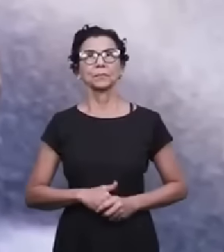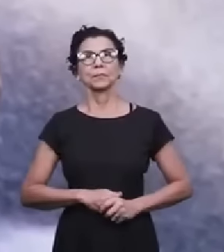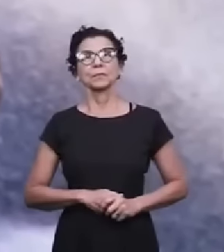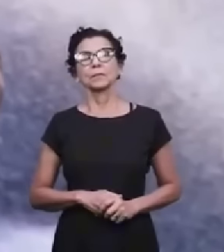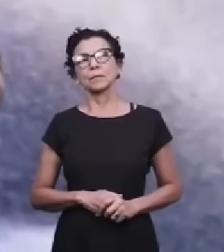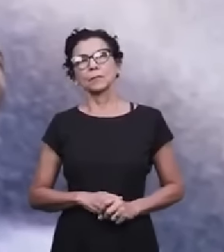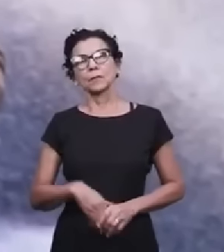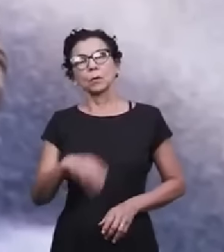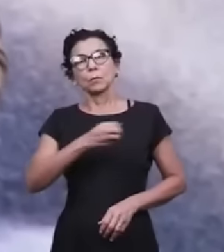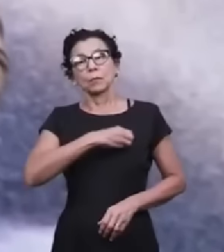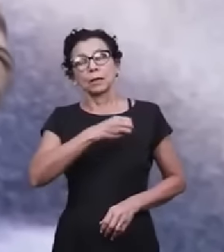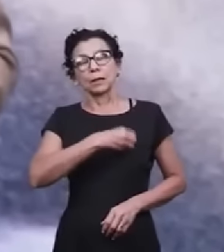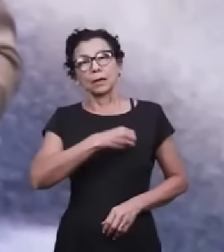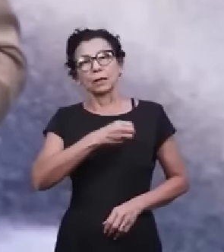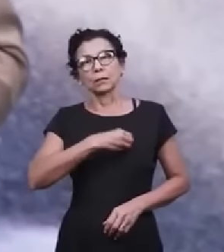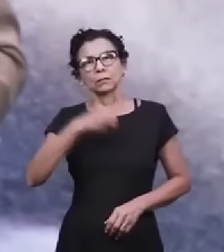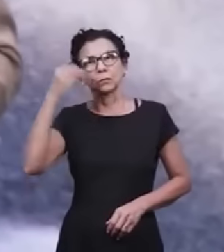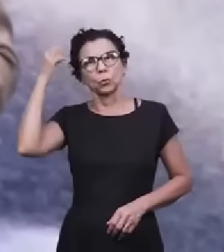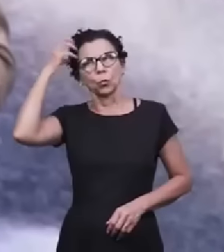às vezes o pecado.